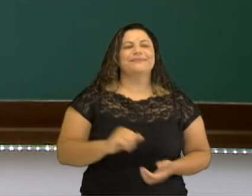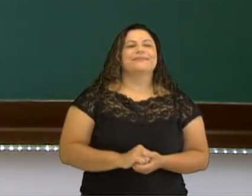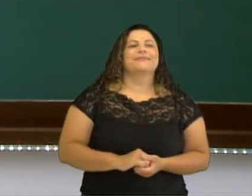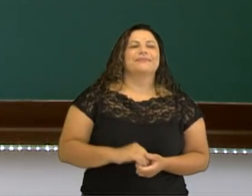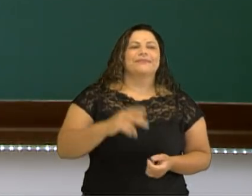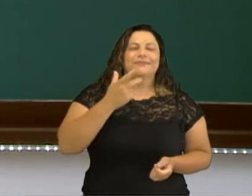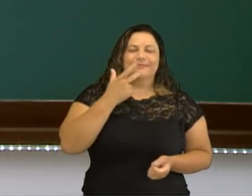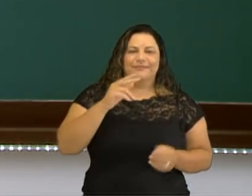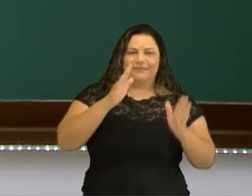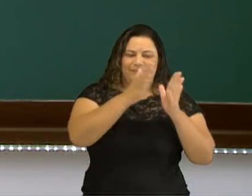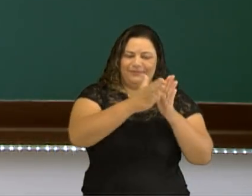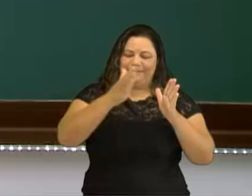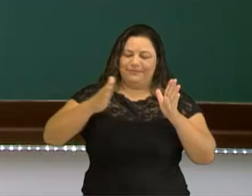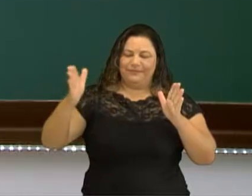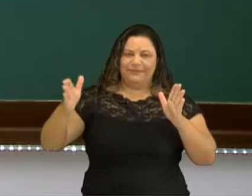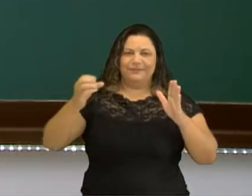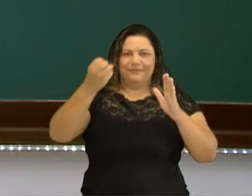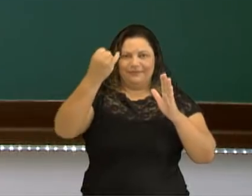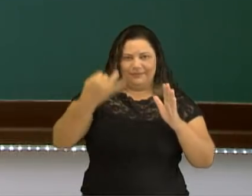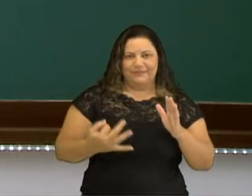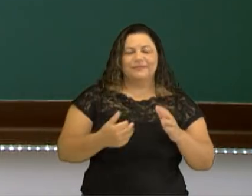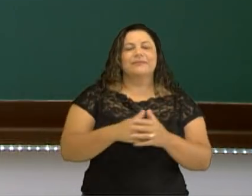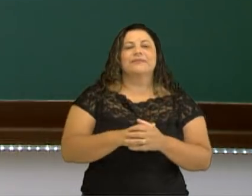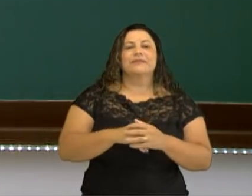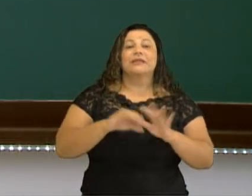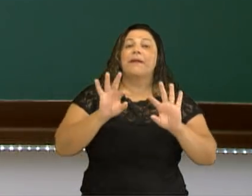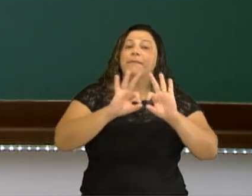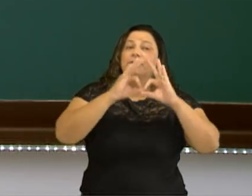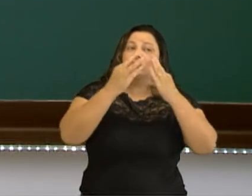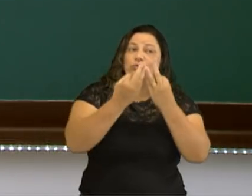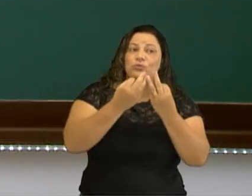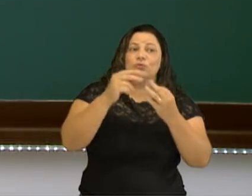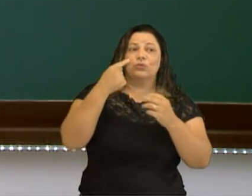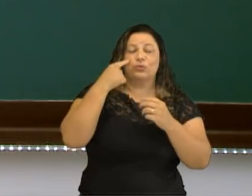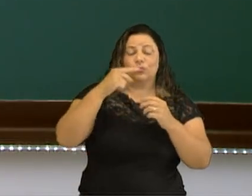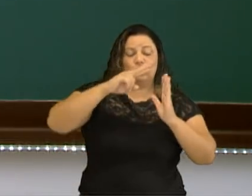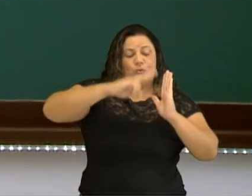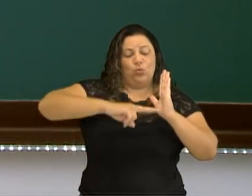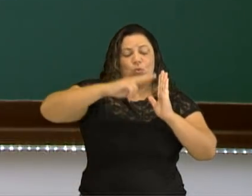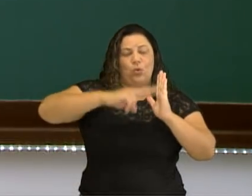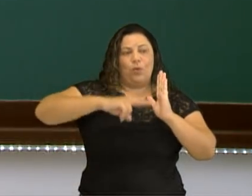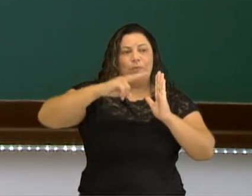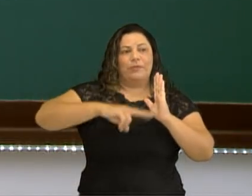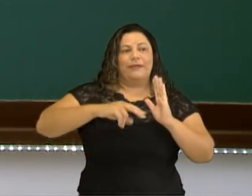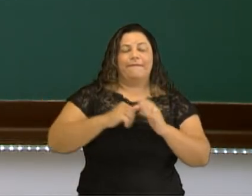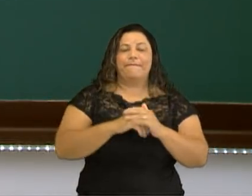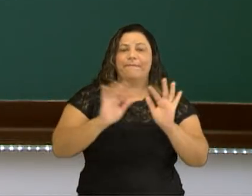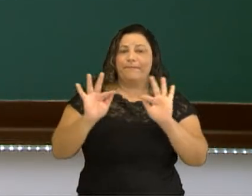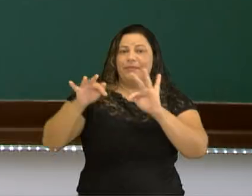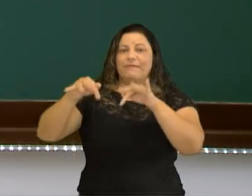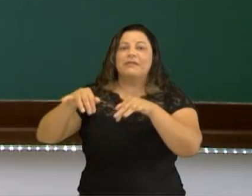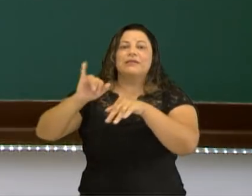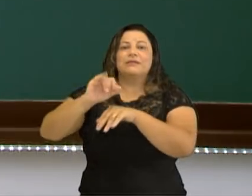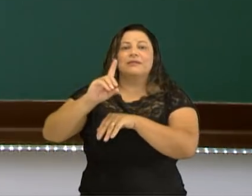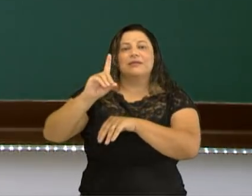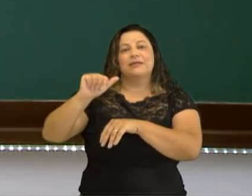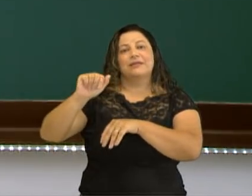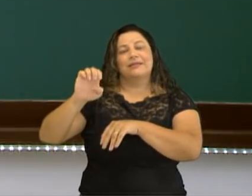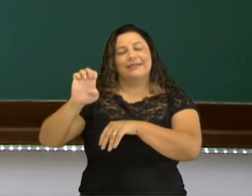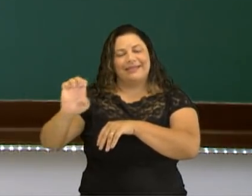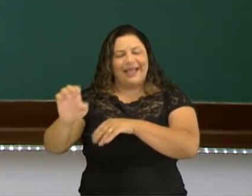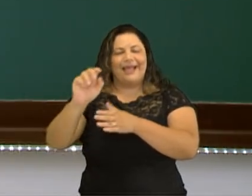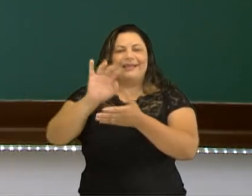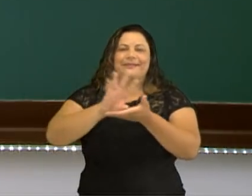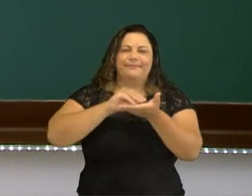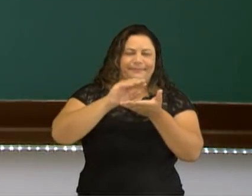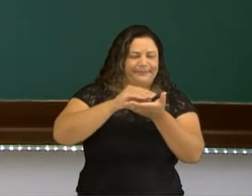E no final, certo? Então, para todas as famílias, vamos seguir essa regra de ter essa finalização no nome. Anota aí, porque